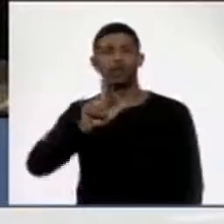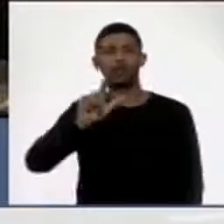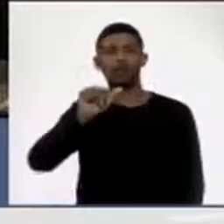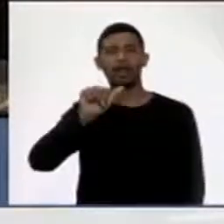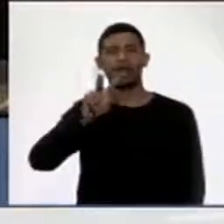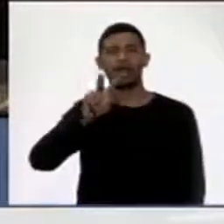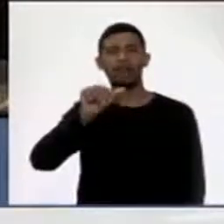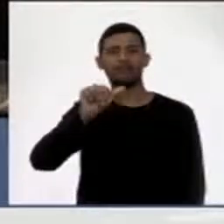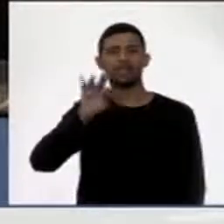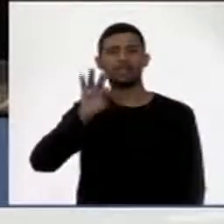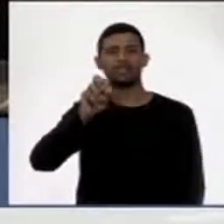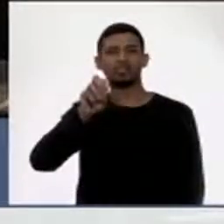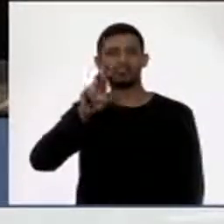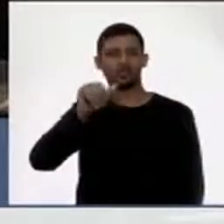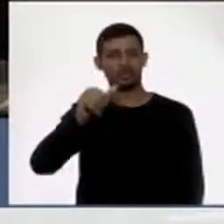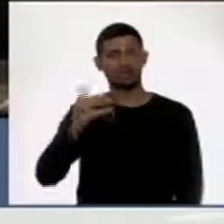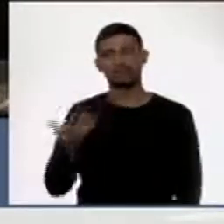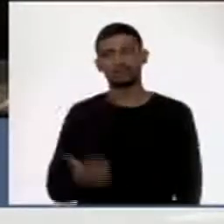lava-toga.